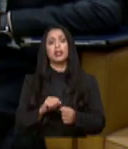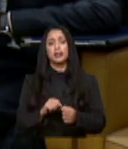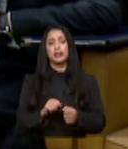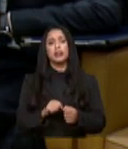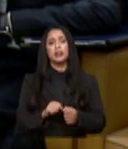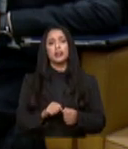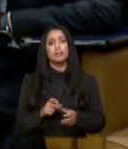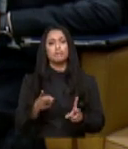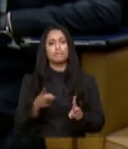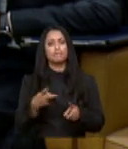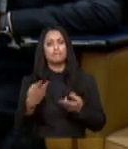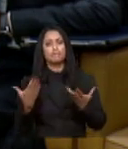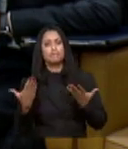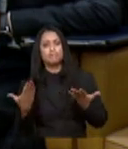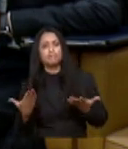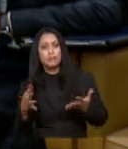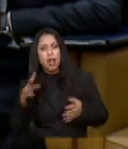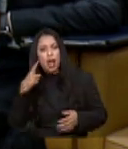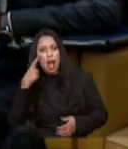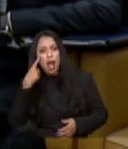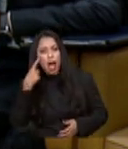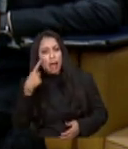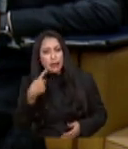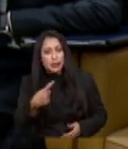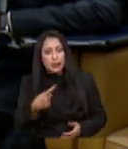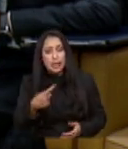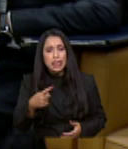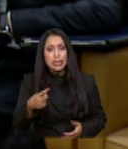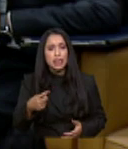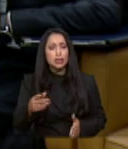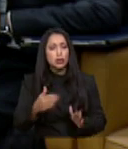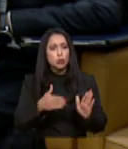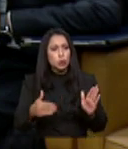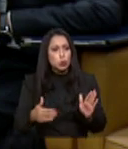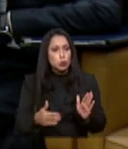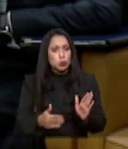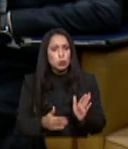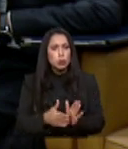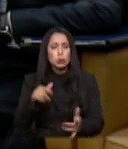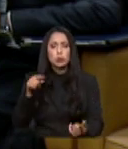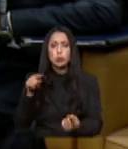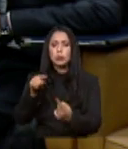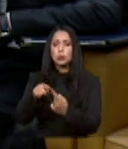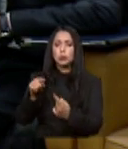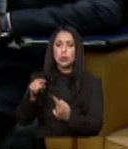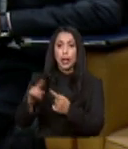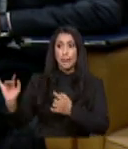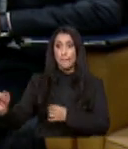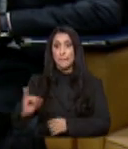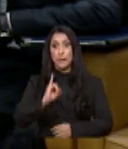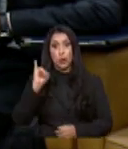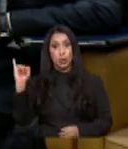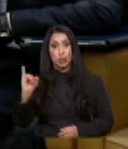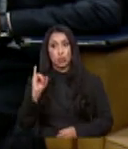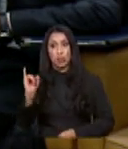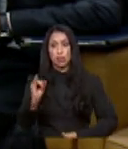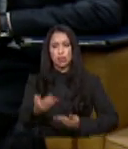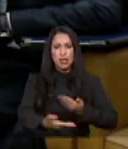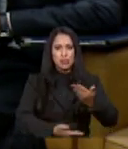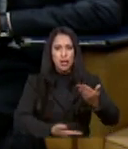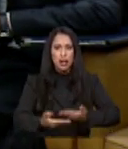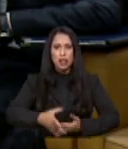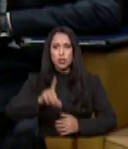atenta em todas as suas designações, a importância e a inter-relação dos direitos